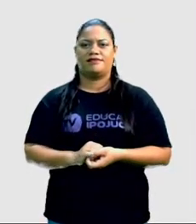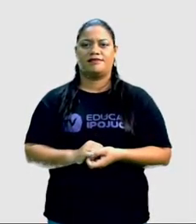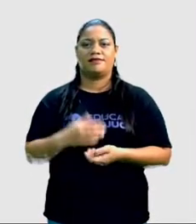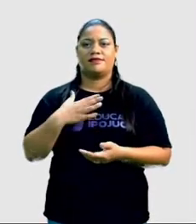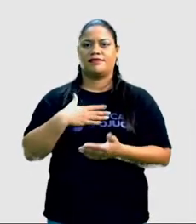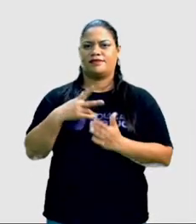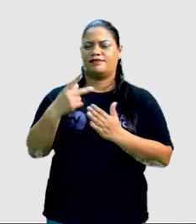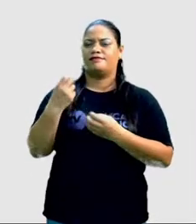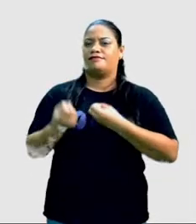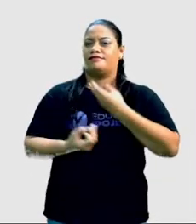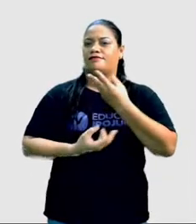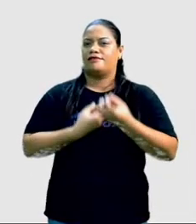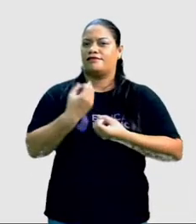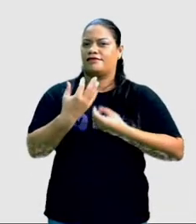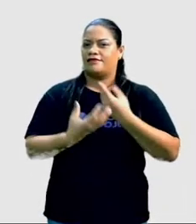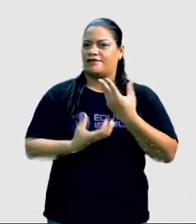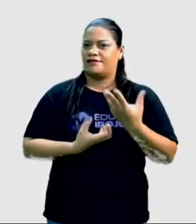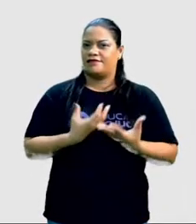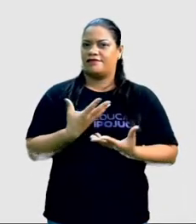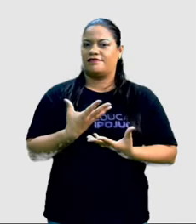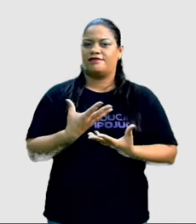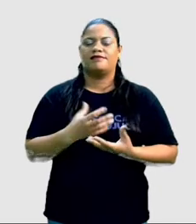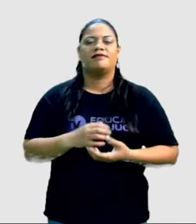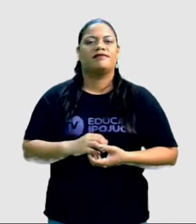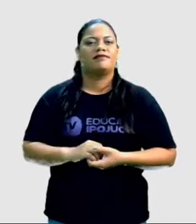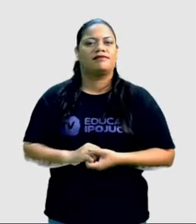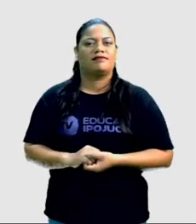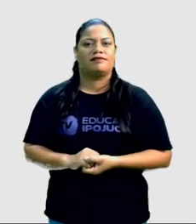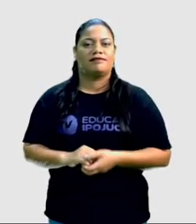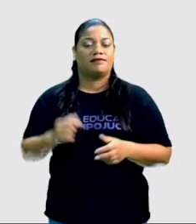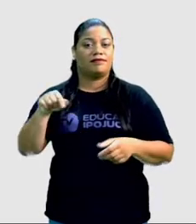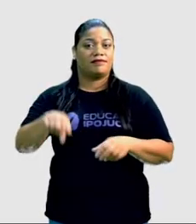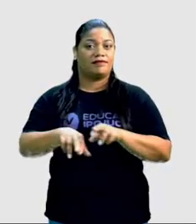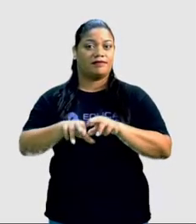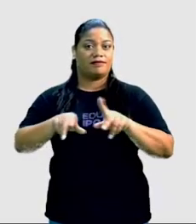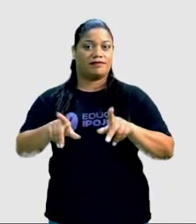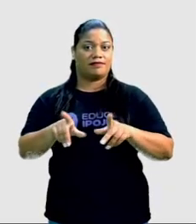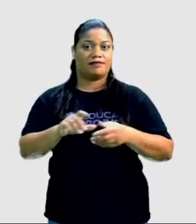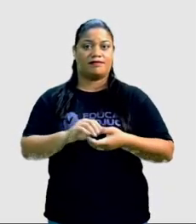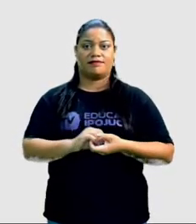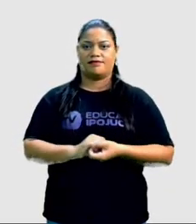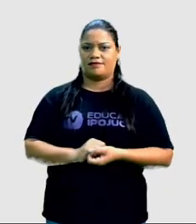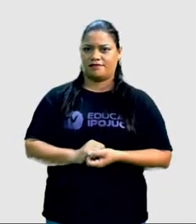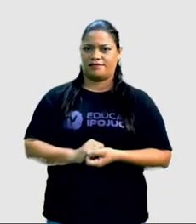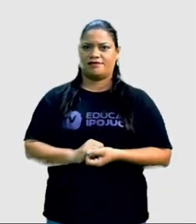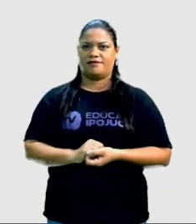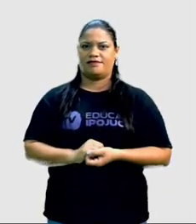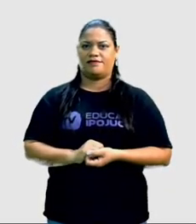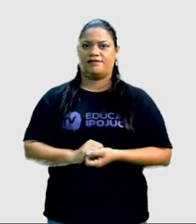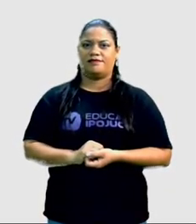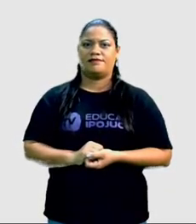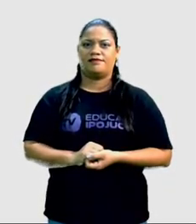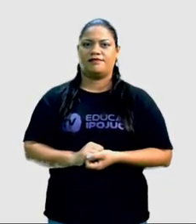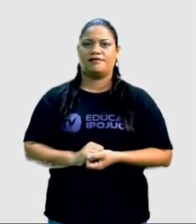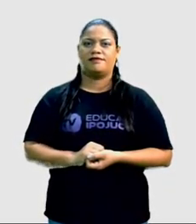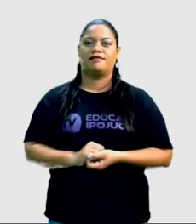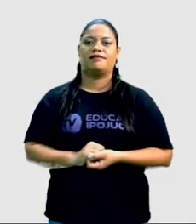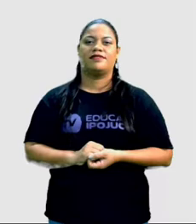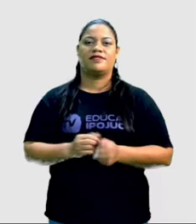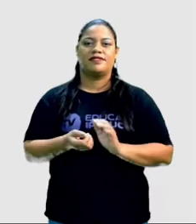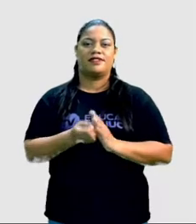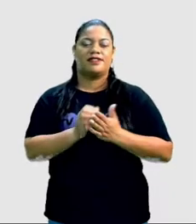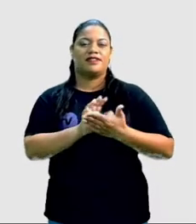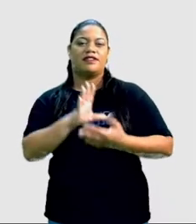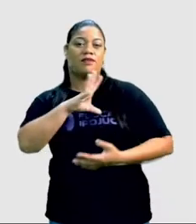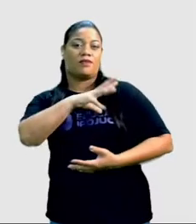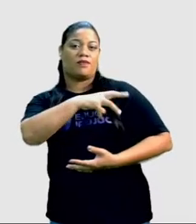coerência, estar aqui no meu amigo, que já vi, que é uma diferença, que é uma forma de